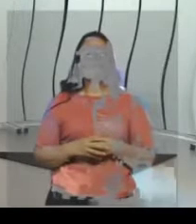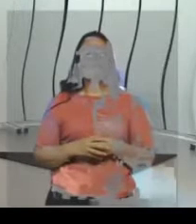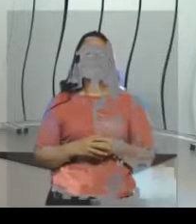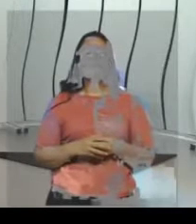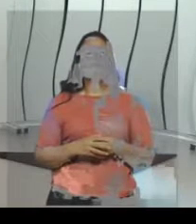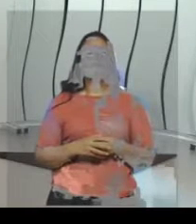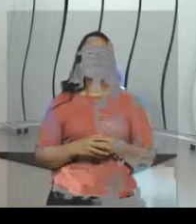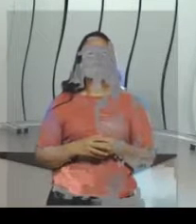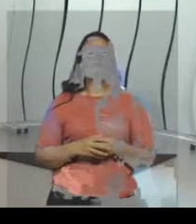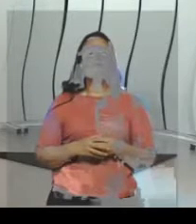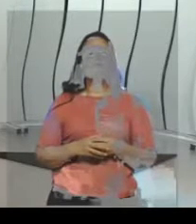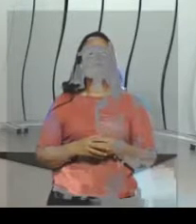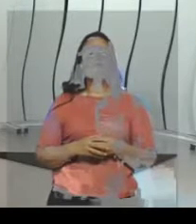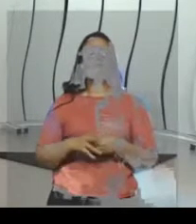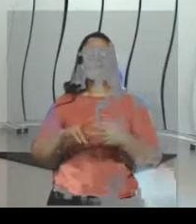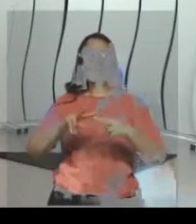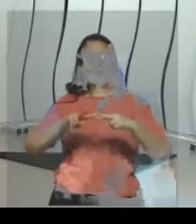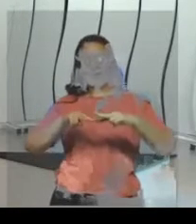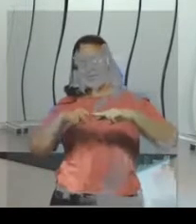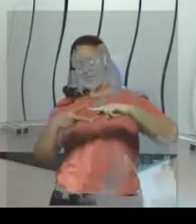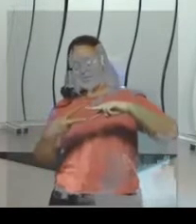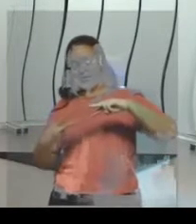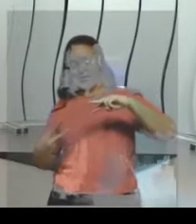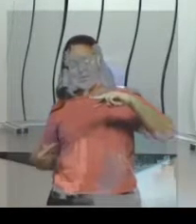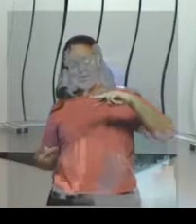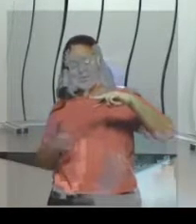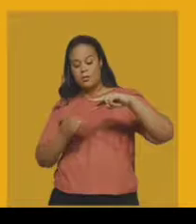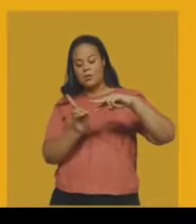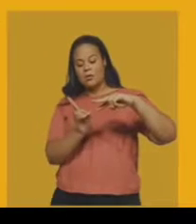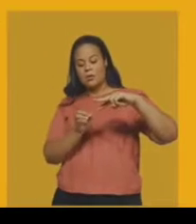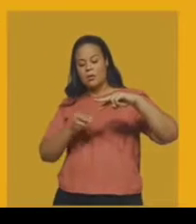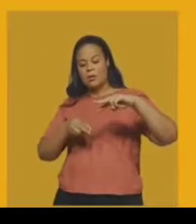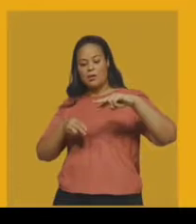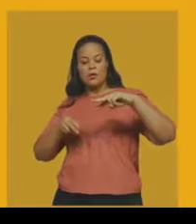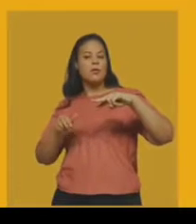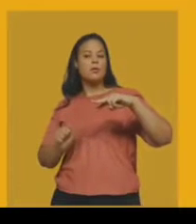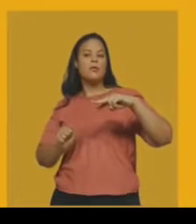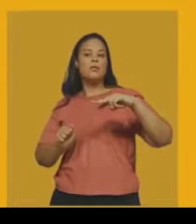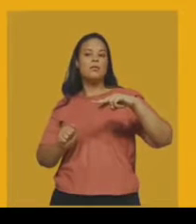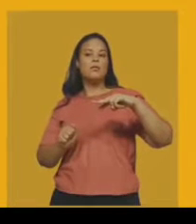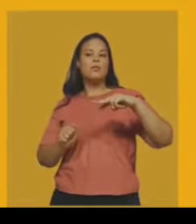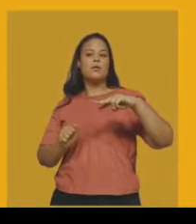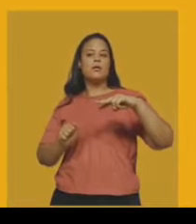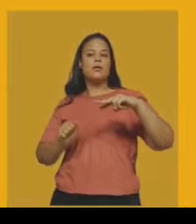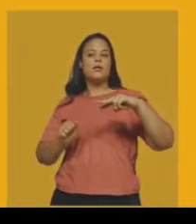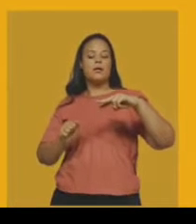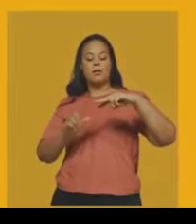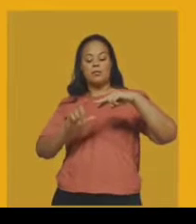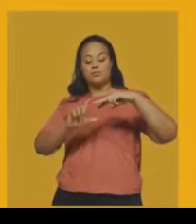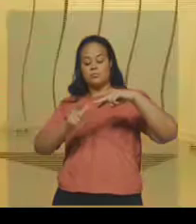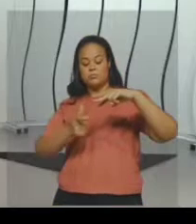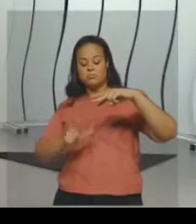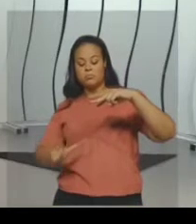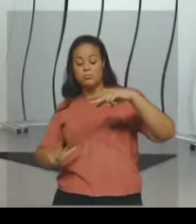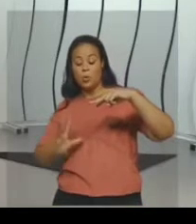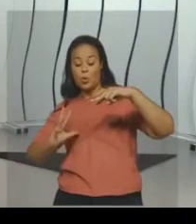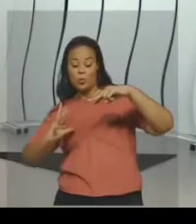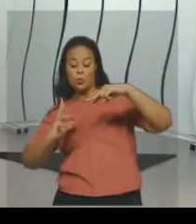E DNA em nucleóide. Então isso tudo aqui, essa parte aqui toda, é